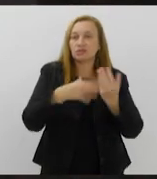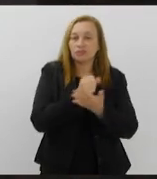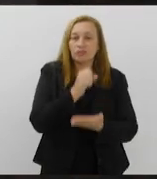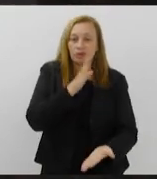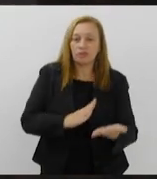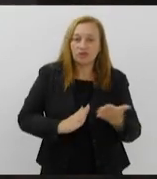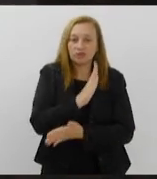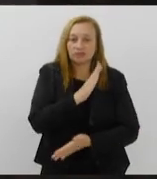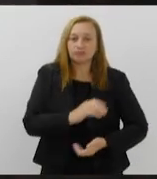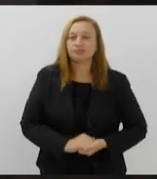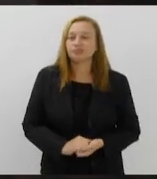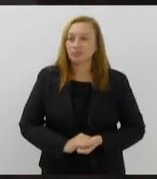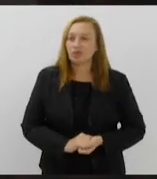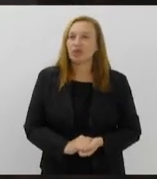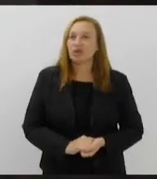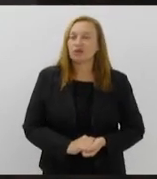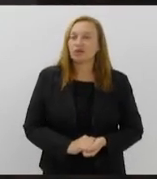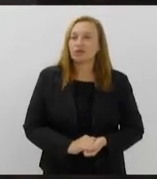Aprovado.